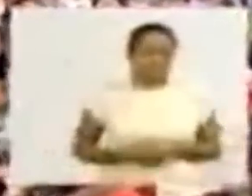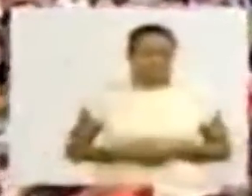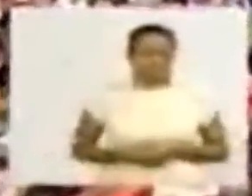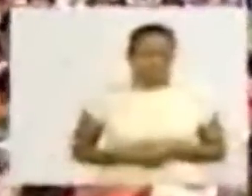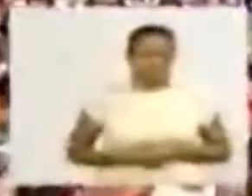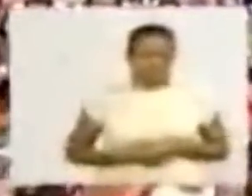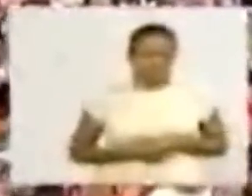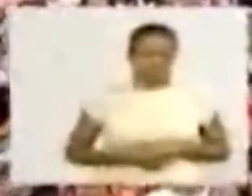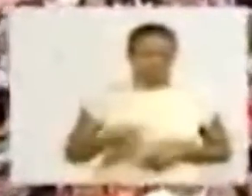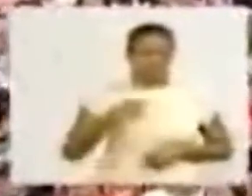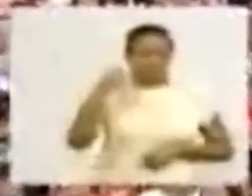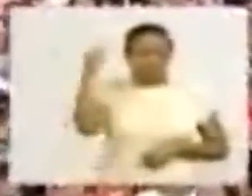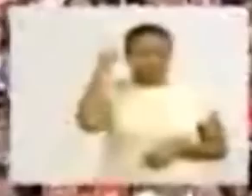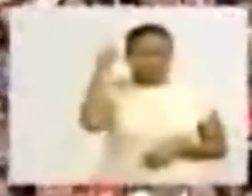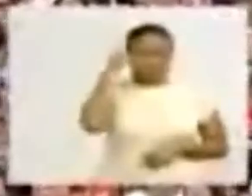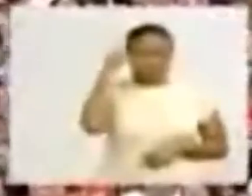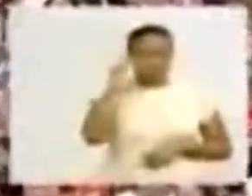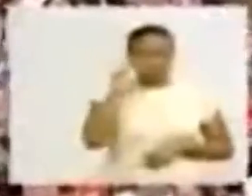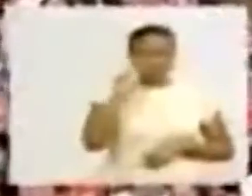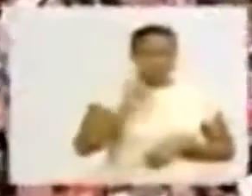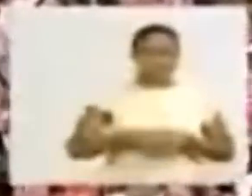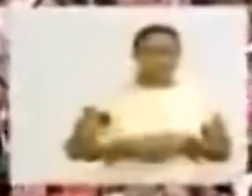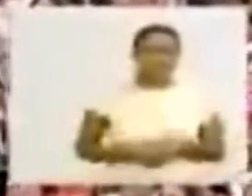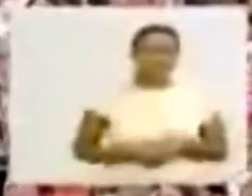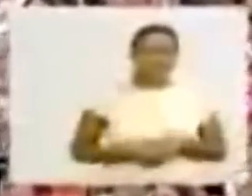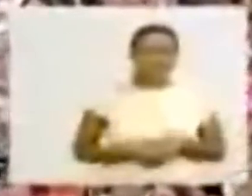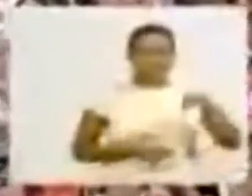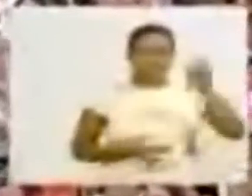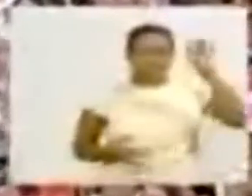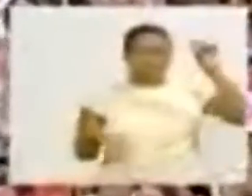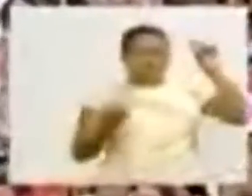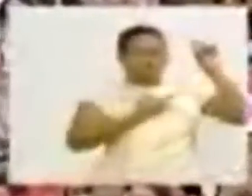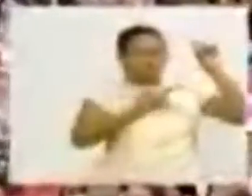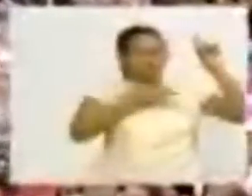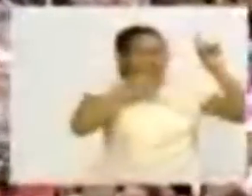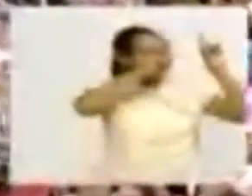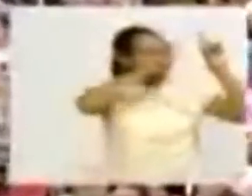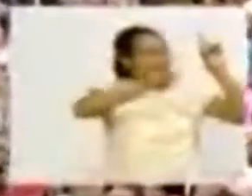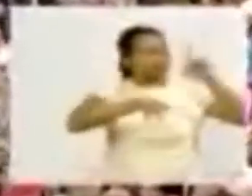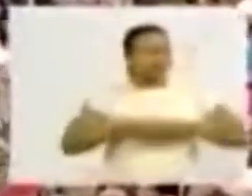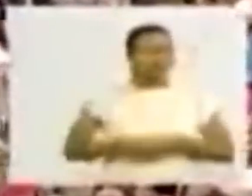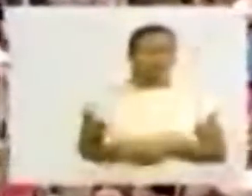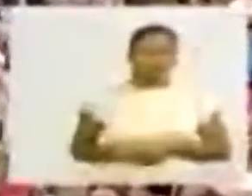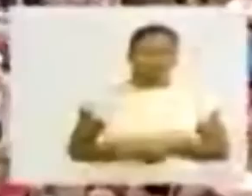Eu fico pensando que a revelação de Deus na história é isso. É Deus olhando para a gente, fazendo